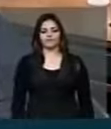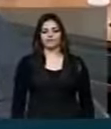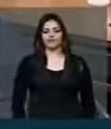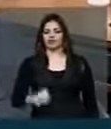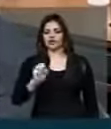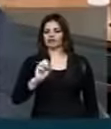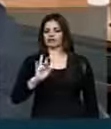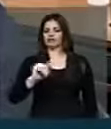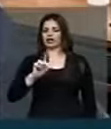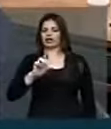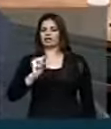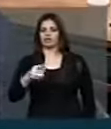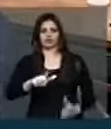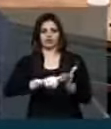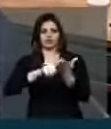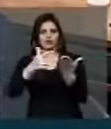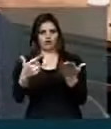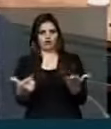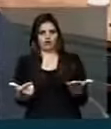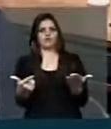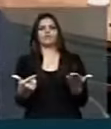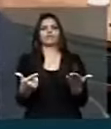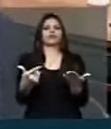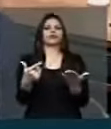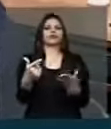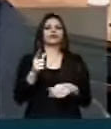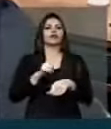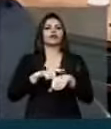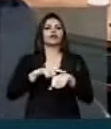o Estadão, na sua edição das